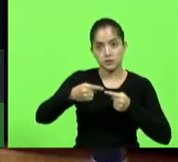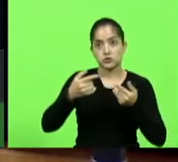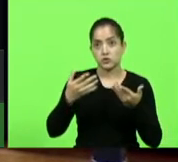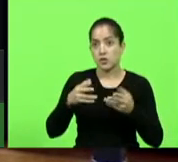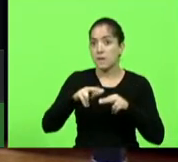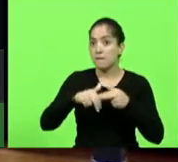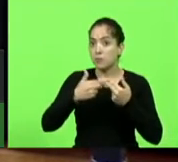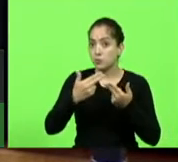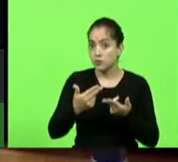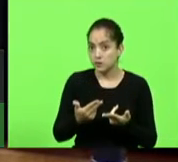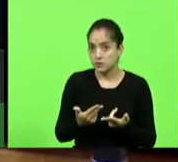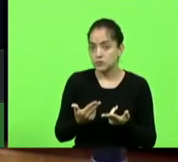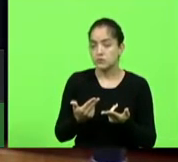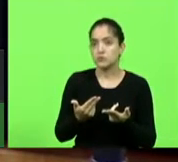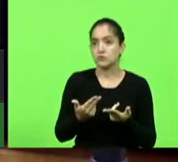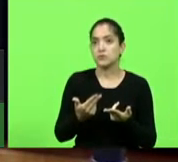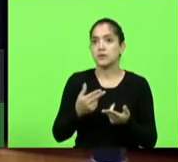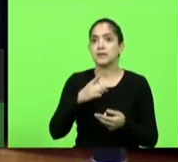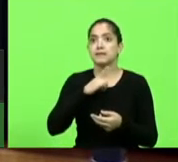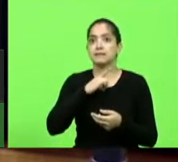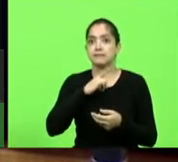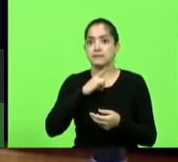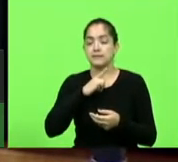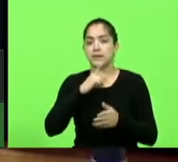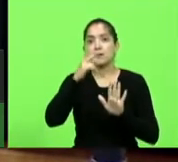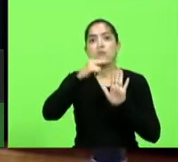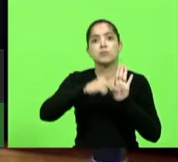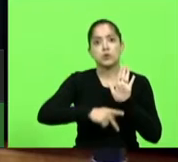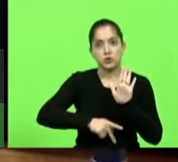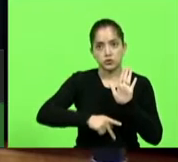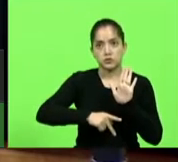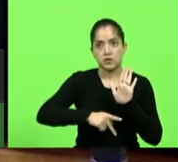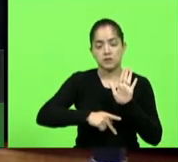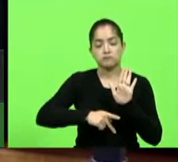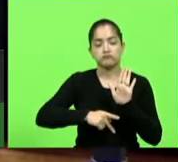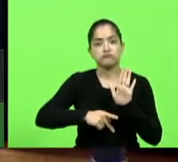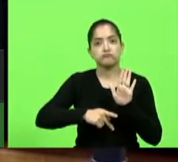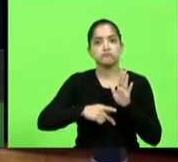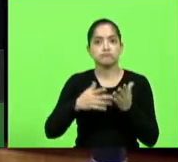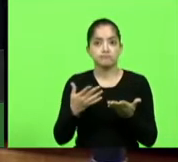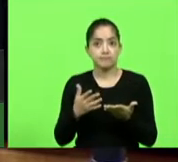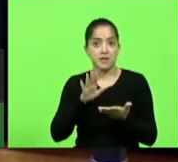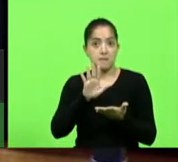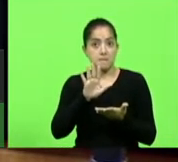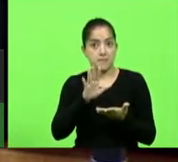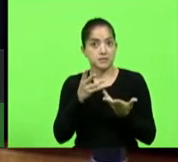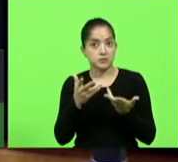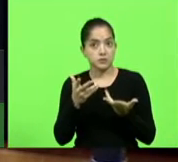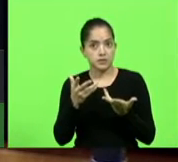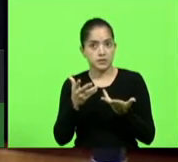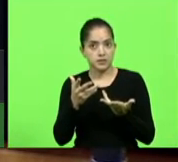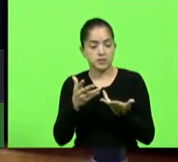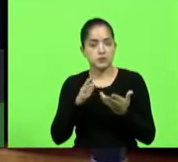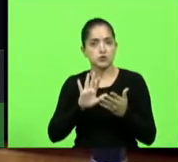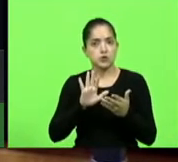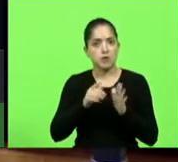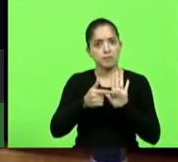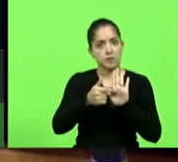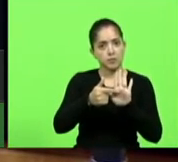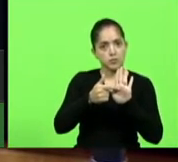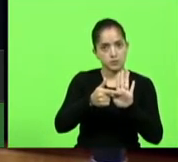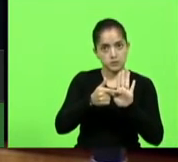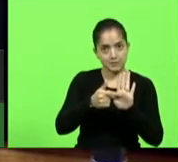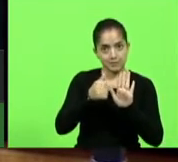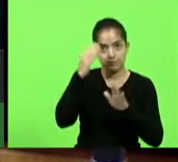isso, inclusive, que tem o projeto, tem o meu reconhecimento. Mas eu queria fazer essa menção, porque eu entendo